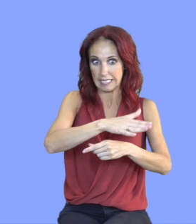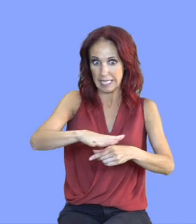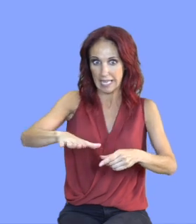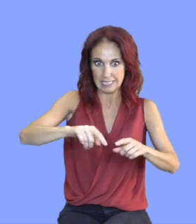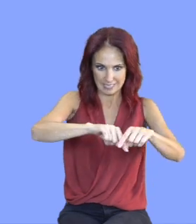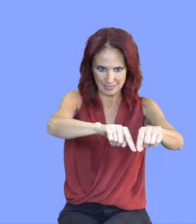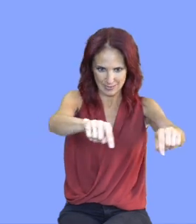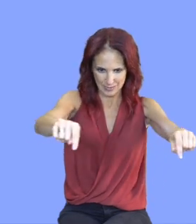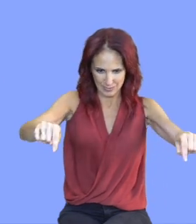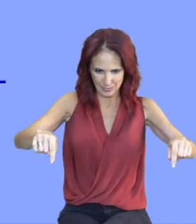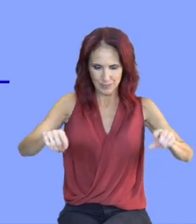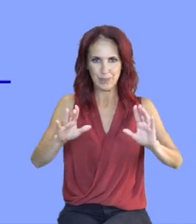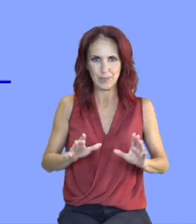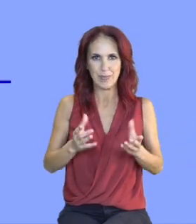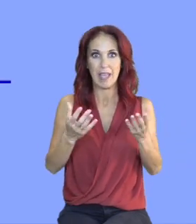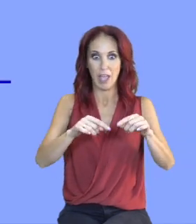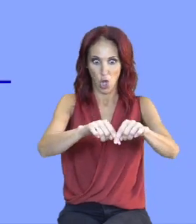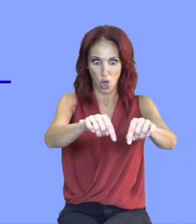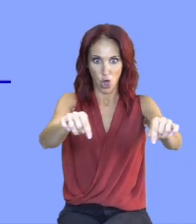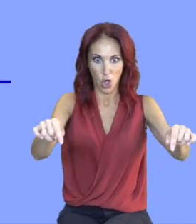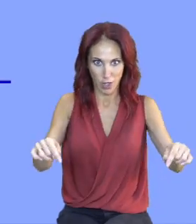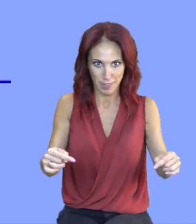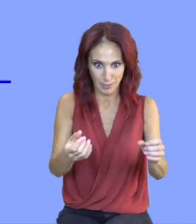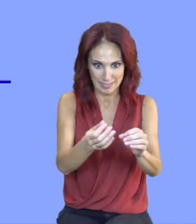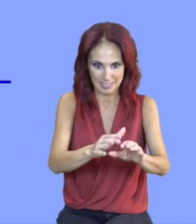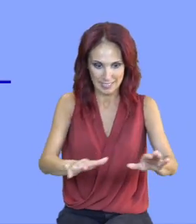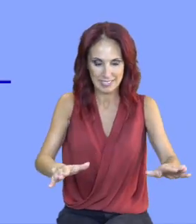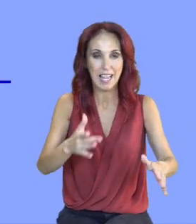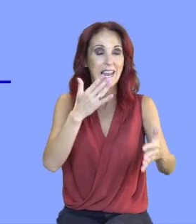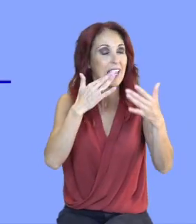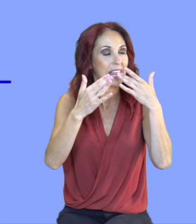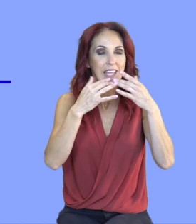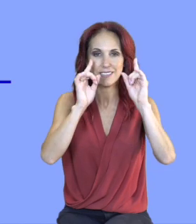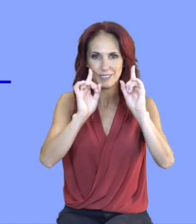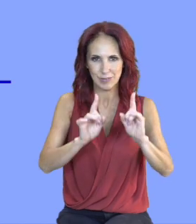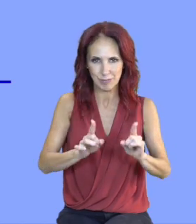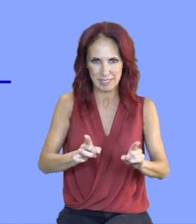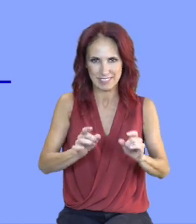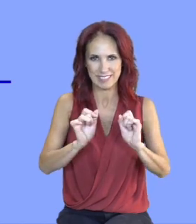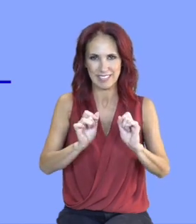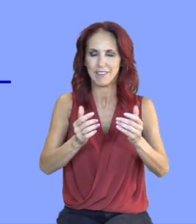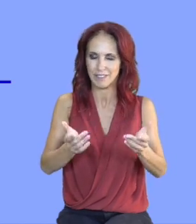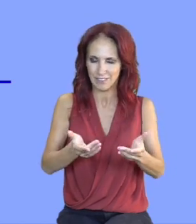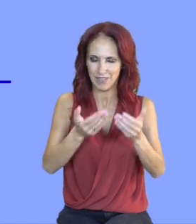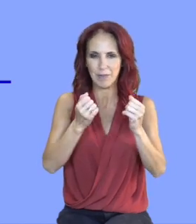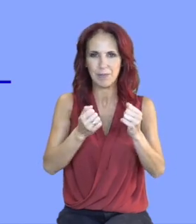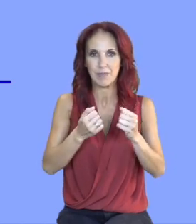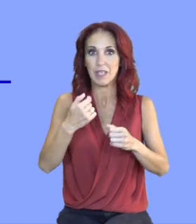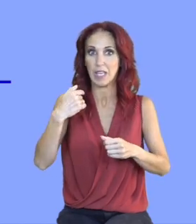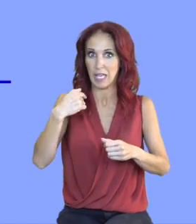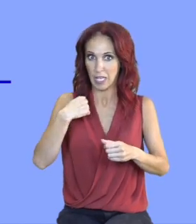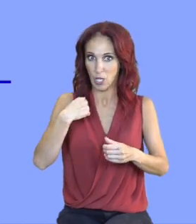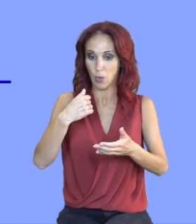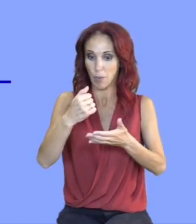que eu tenho aqui os meninos à minha volta, eu costumo fazer assim uma rodinha, e começamos a cantar. Então, vamos